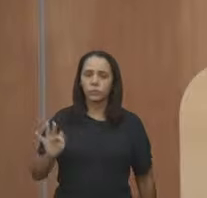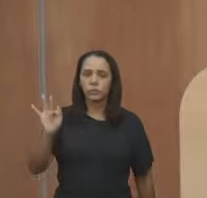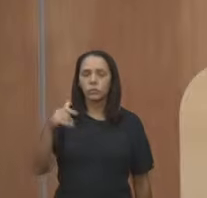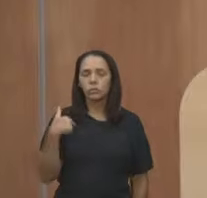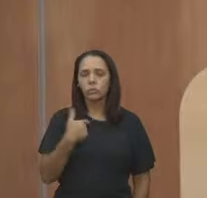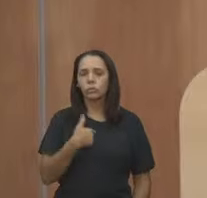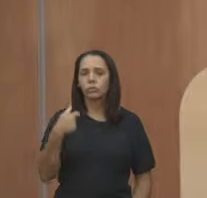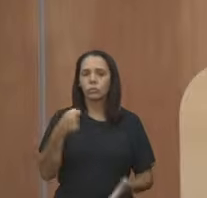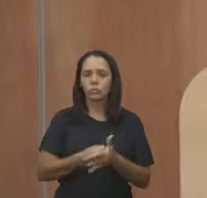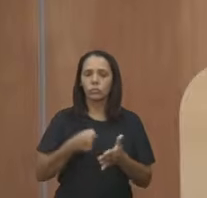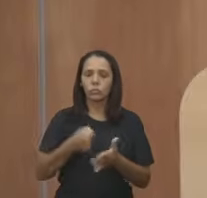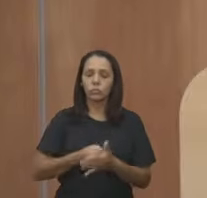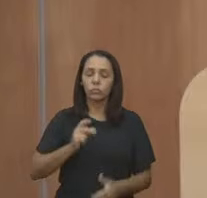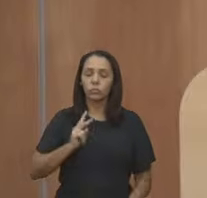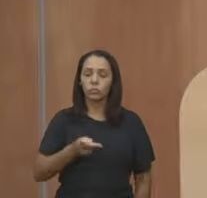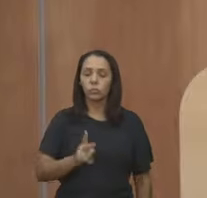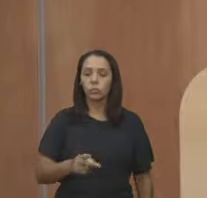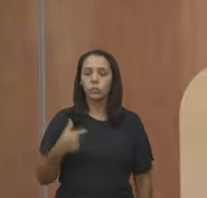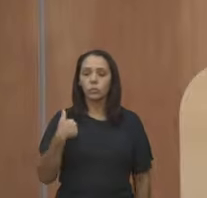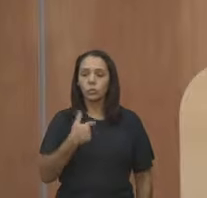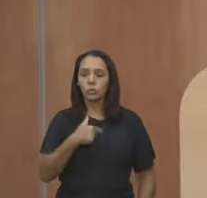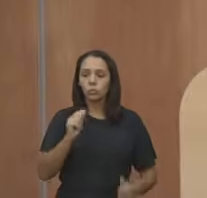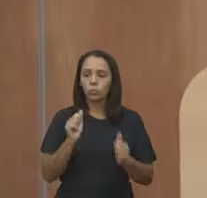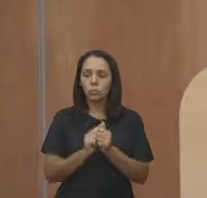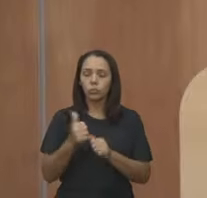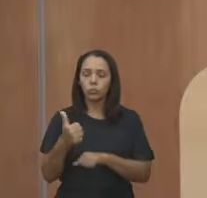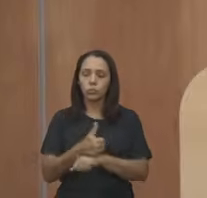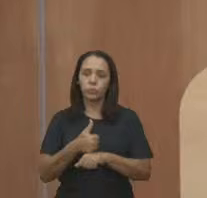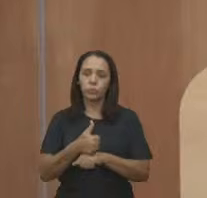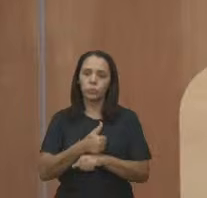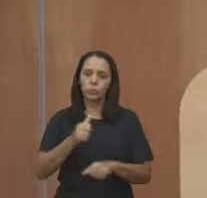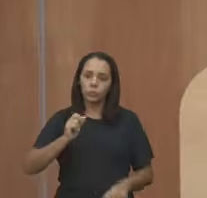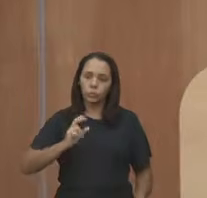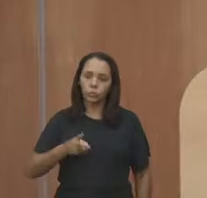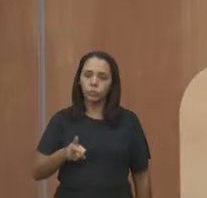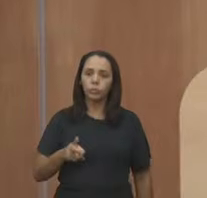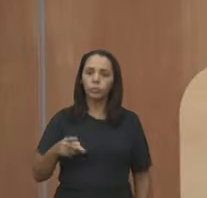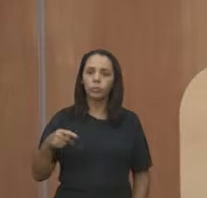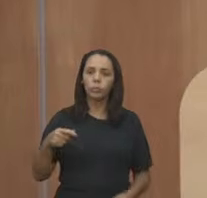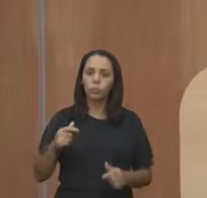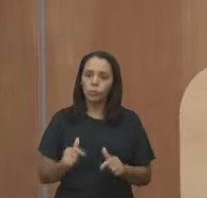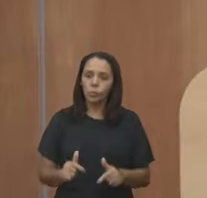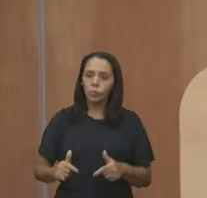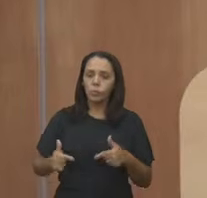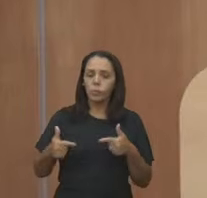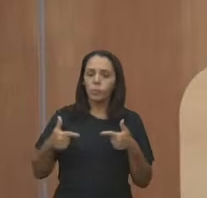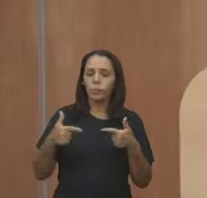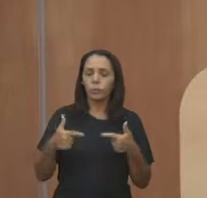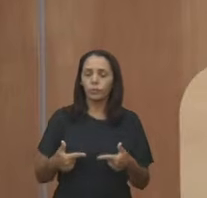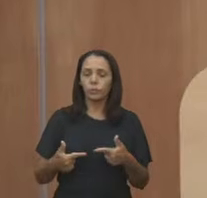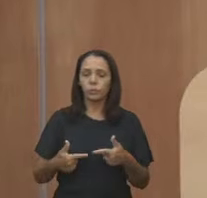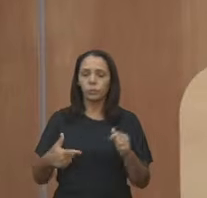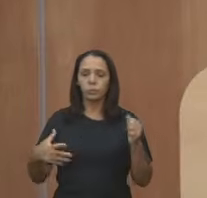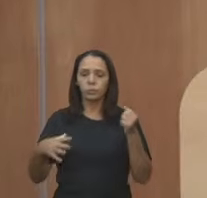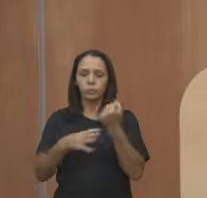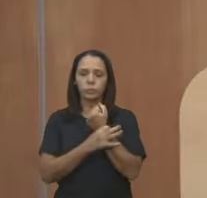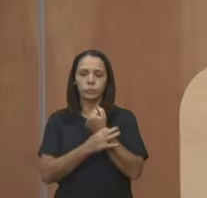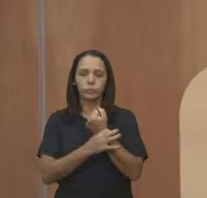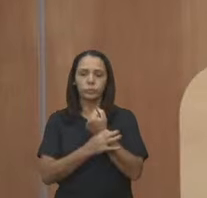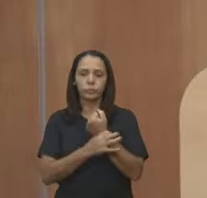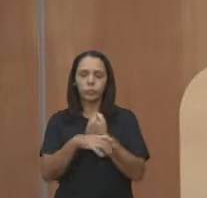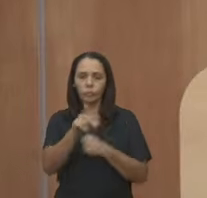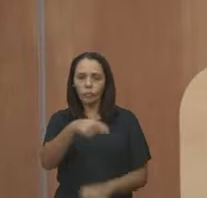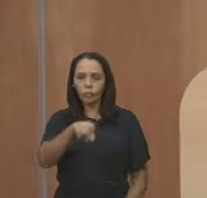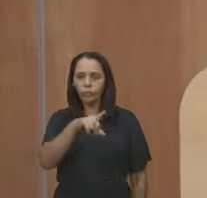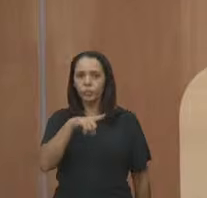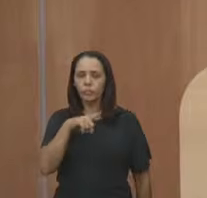ADIs, para todos os agentes de apoio escolar, que a gente está junto e que a gente segue aí firme nessa batalha para garantir que